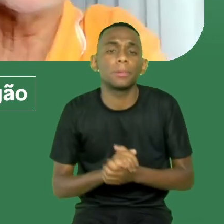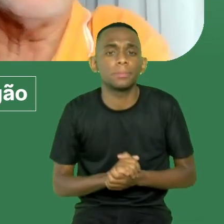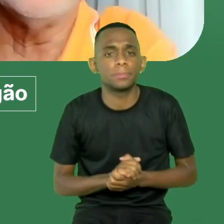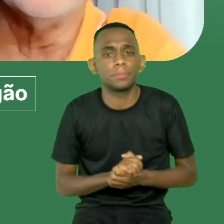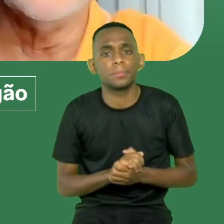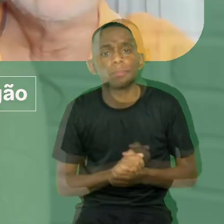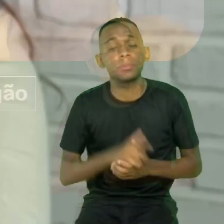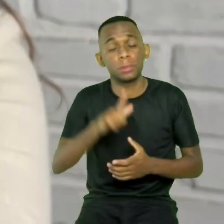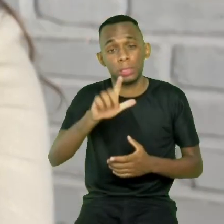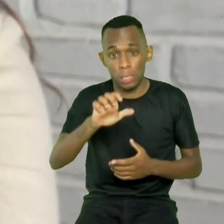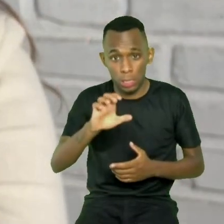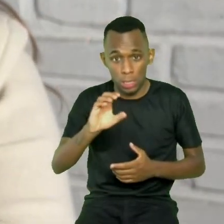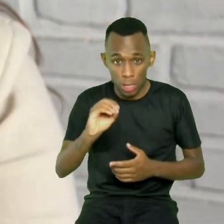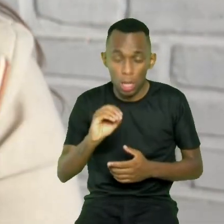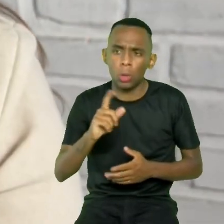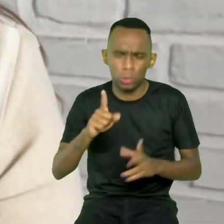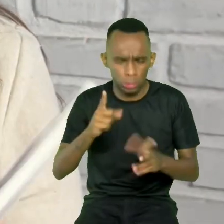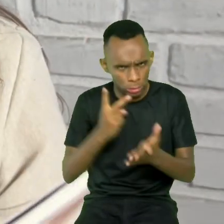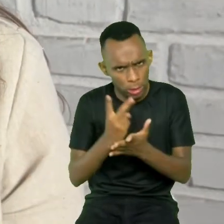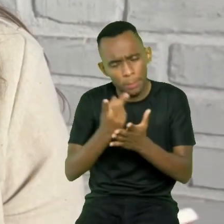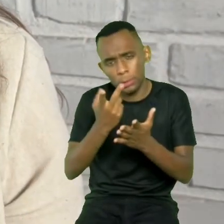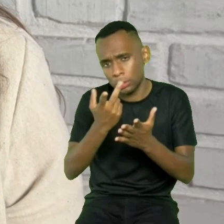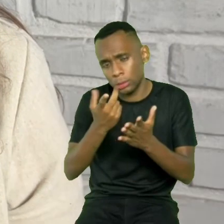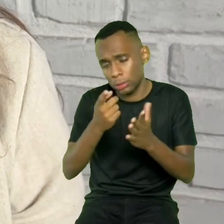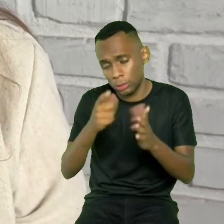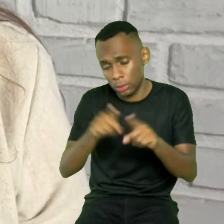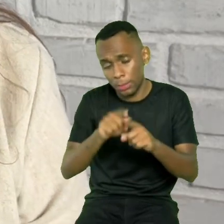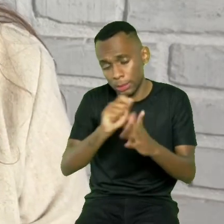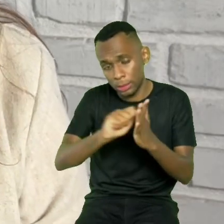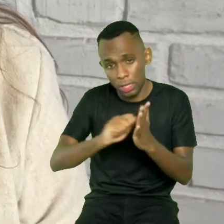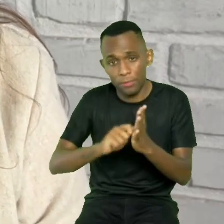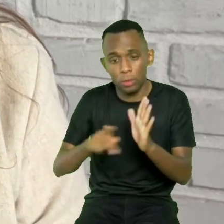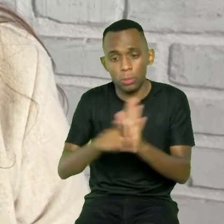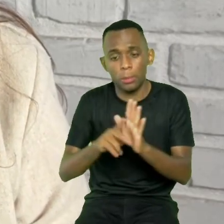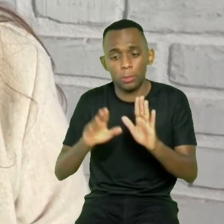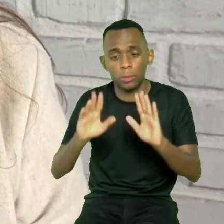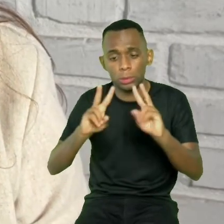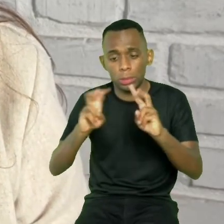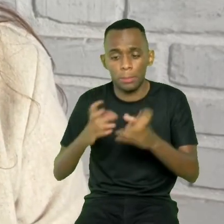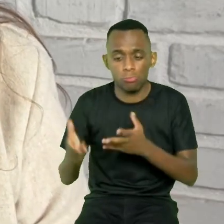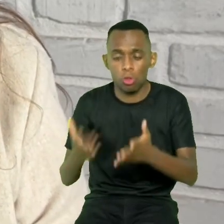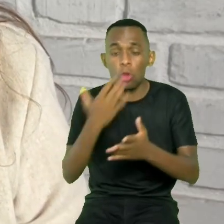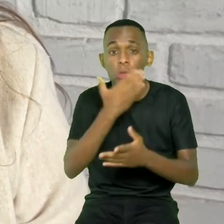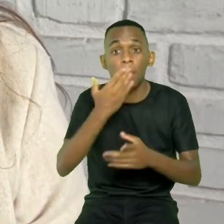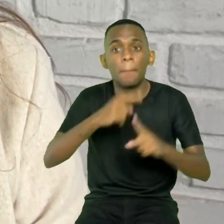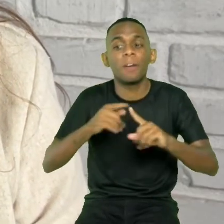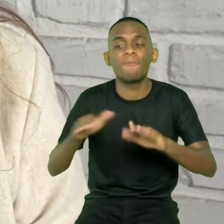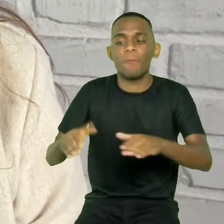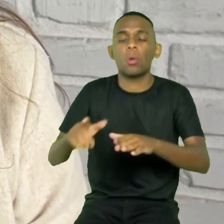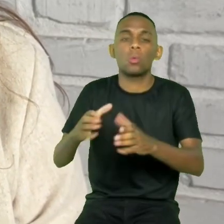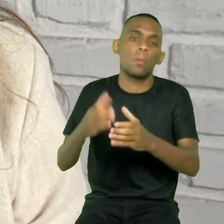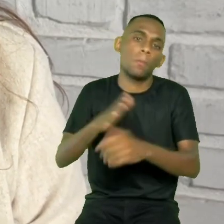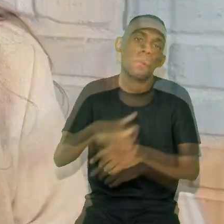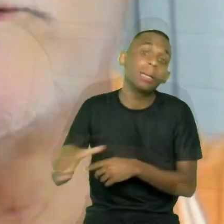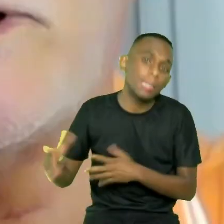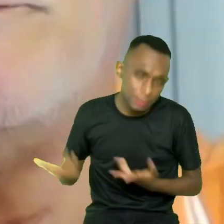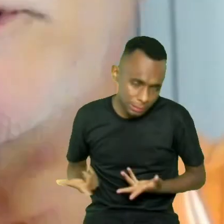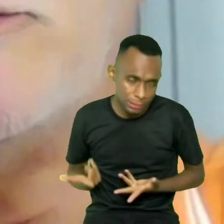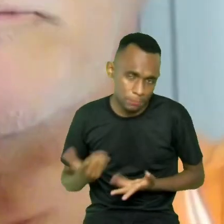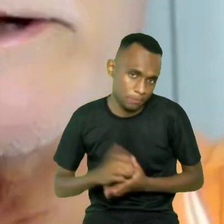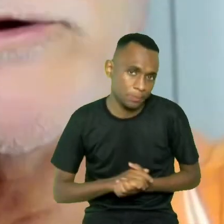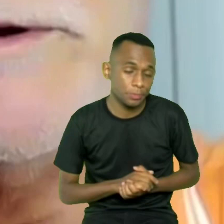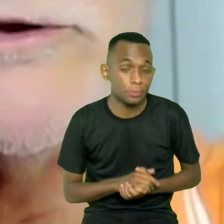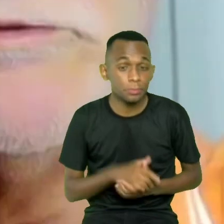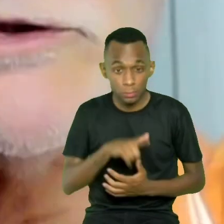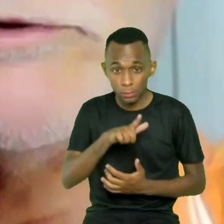Léo também escreveu um livro sobre o Rio Doce, sobre o desastre de Mariana, só que ele escreveu um livro para crianças. E ele